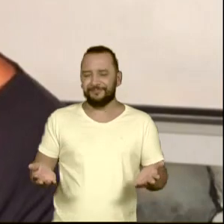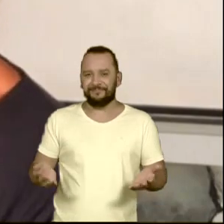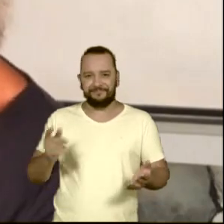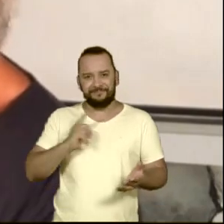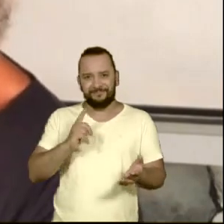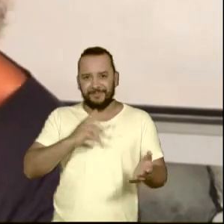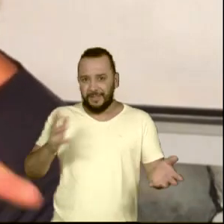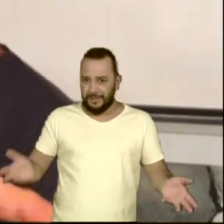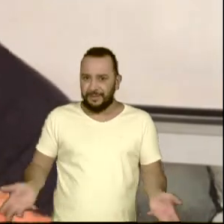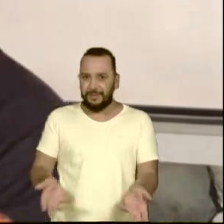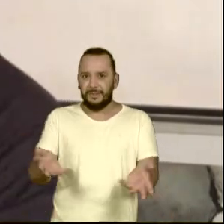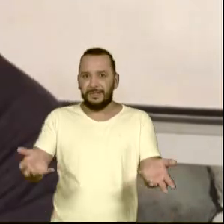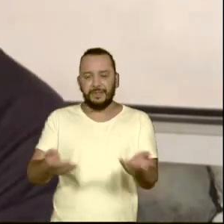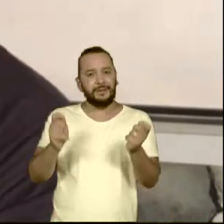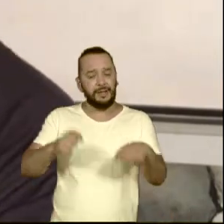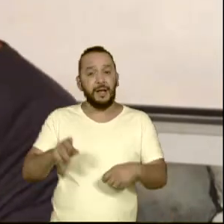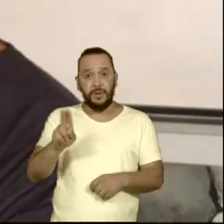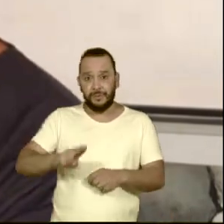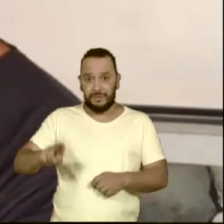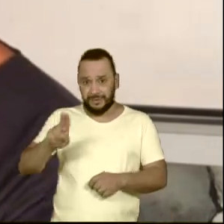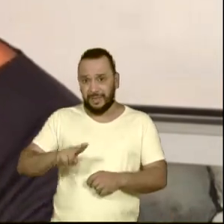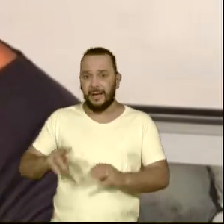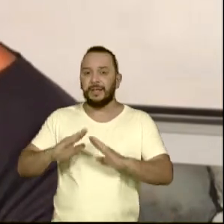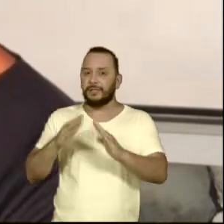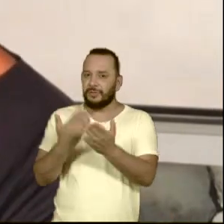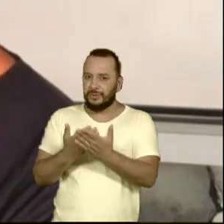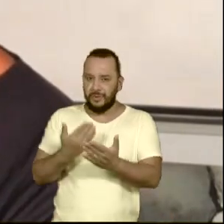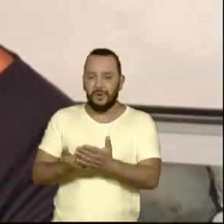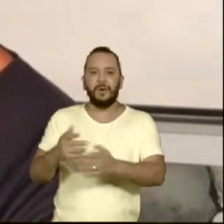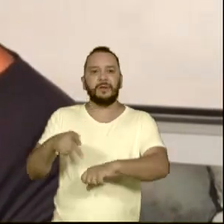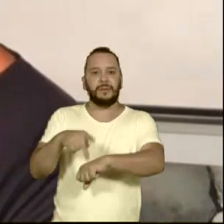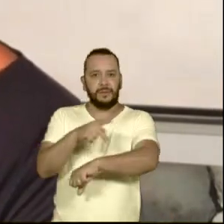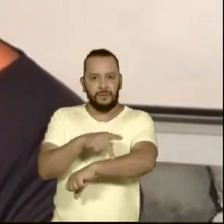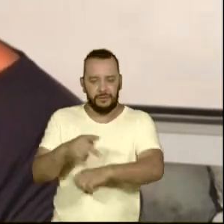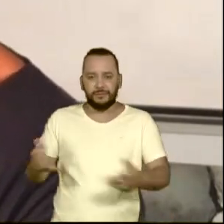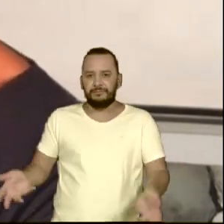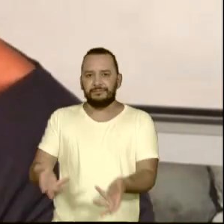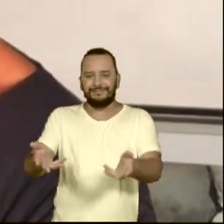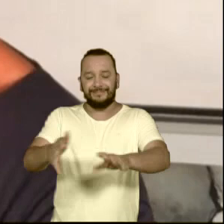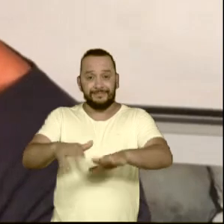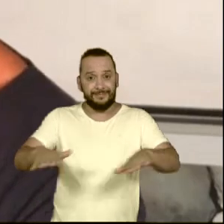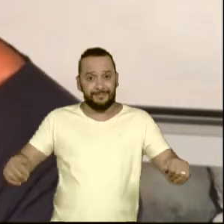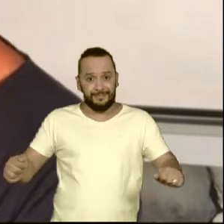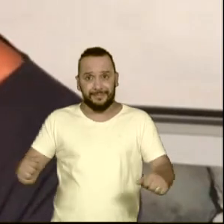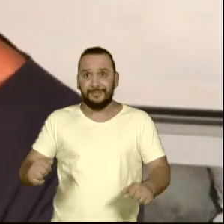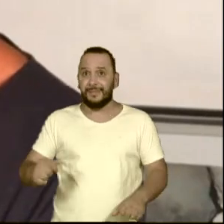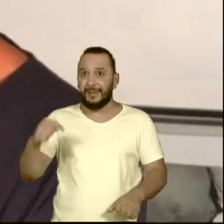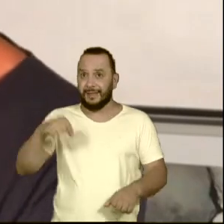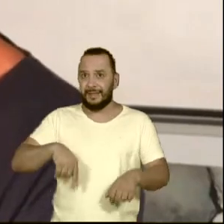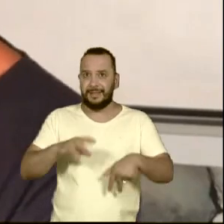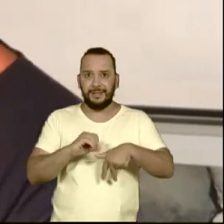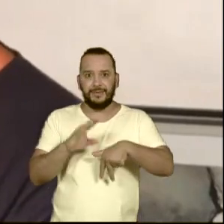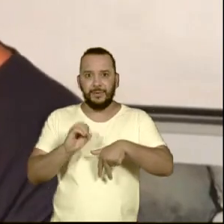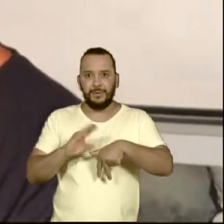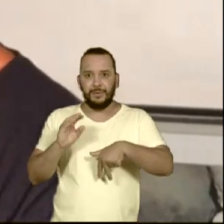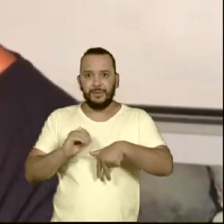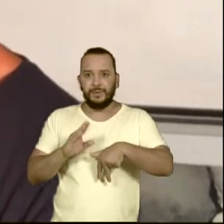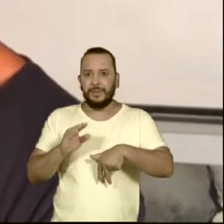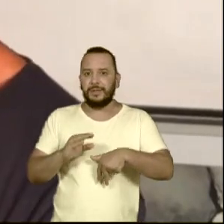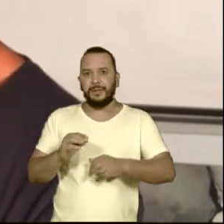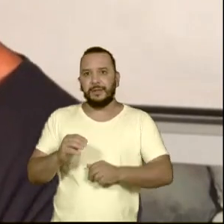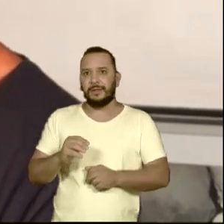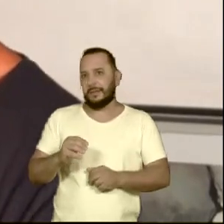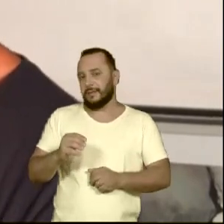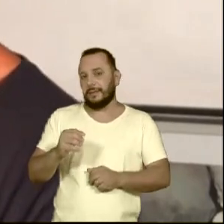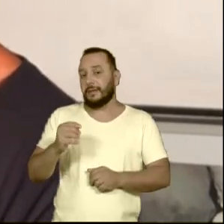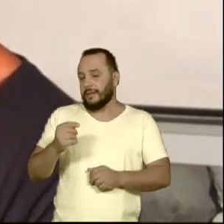estimulantes e eles podem ser usados para estimular essas crianças. Agora, quando eu estou falando da TV Cultura, não é fazer um jabá da